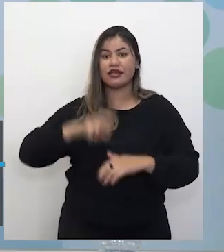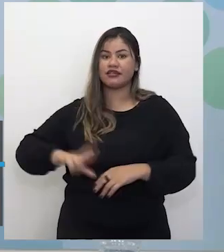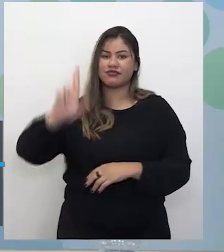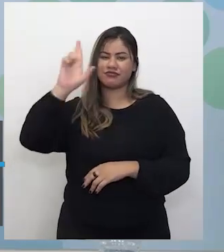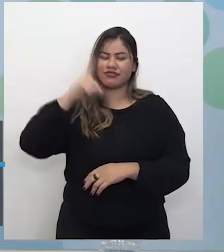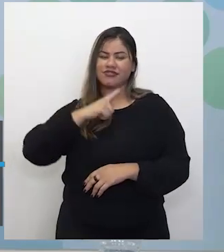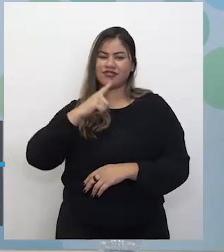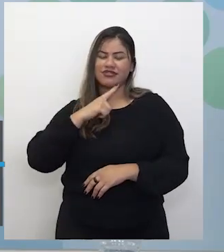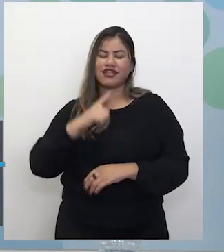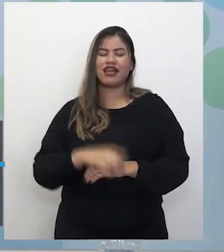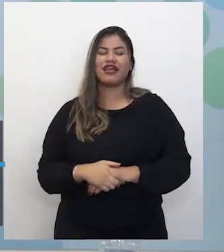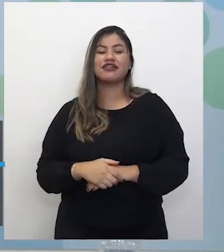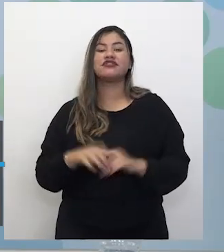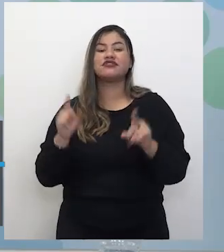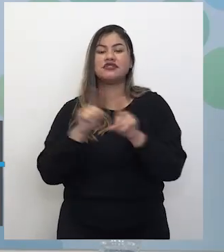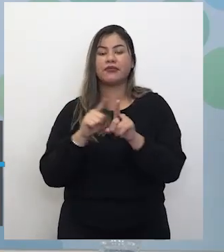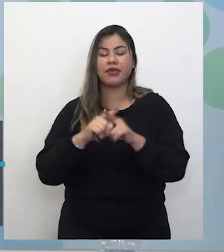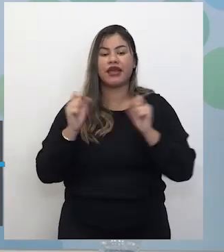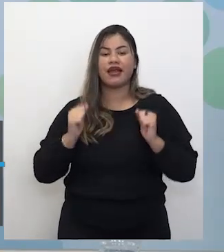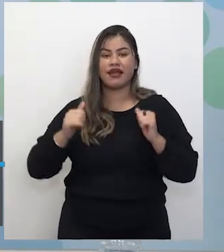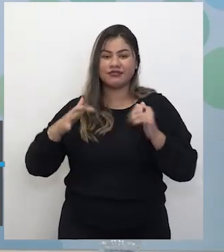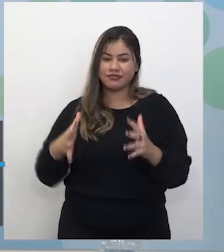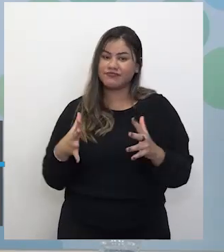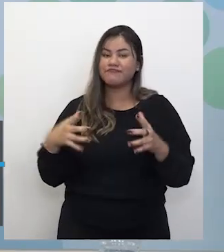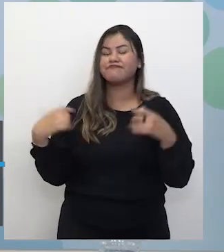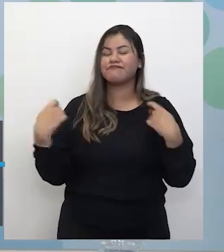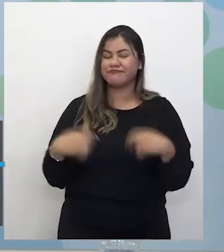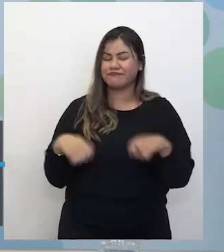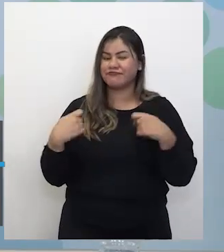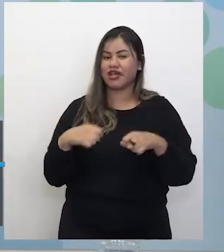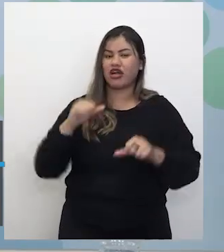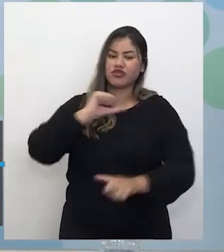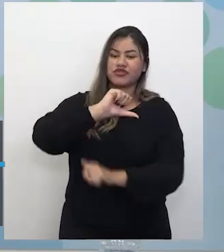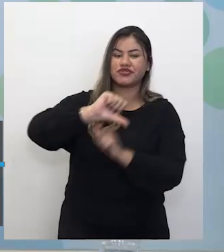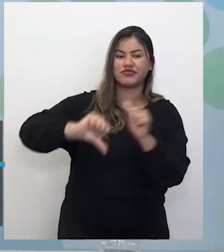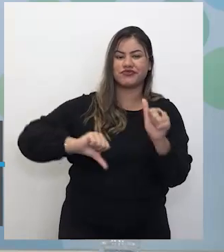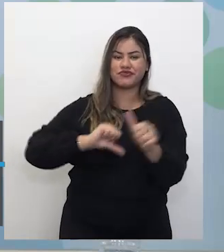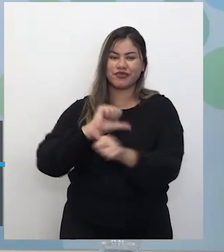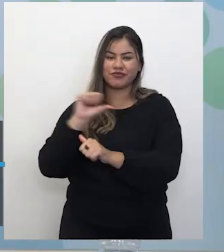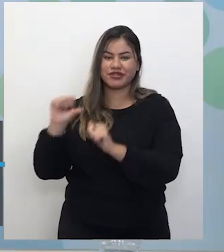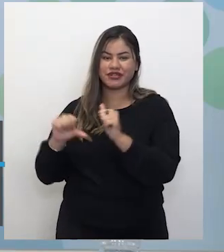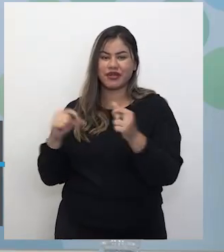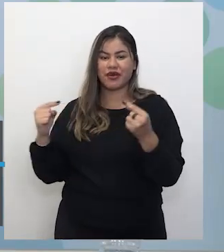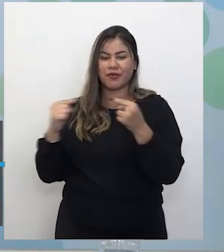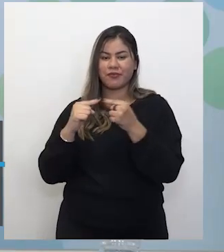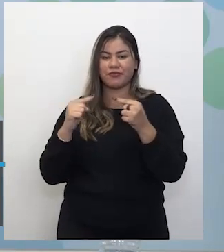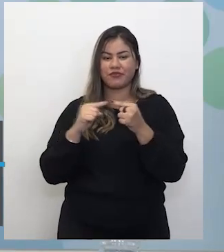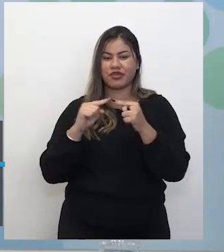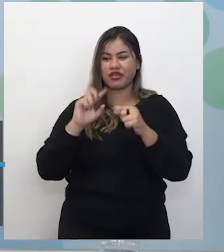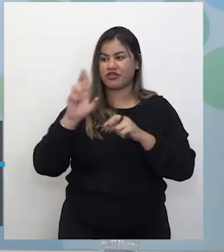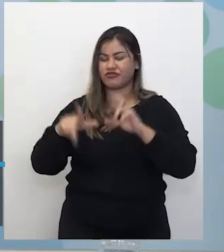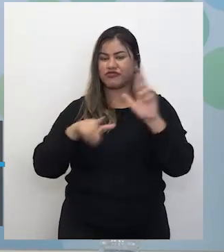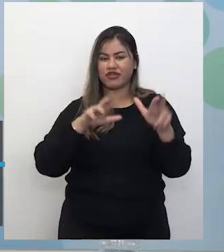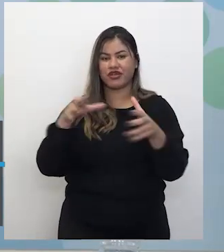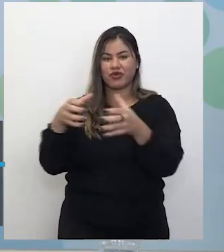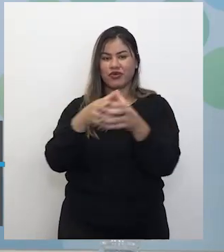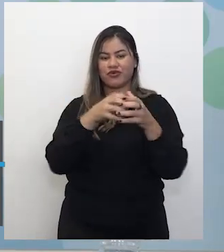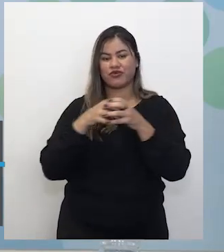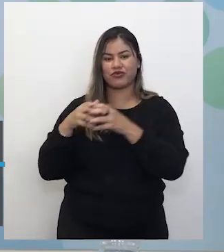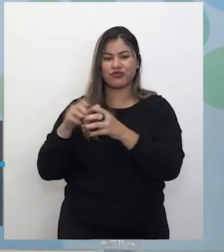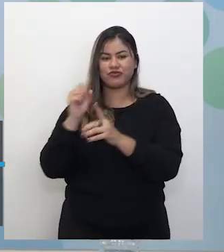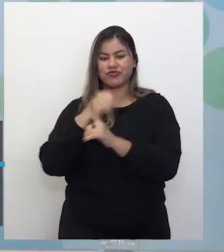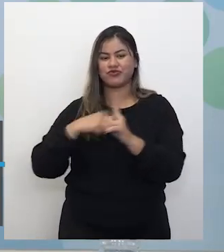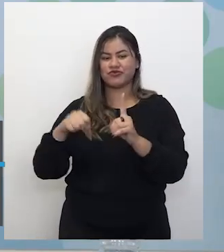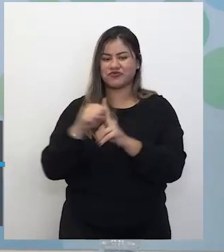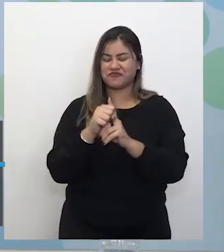partir da atividade, da ação, né? A transformação a partir do envolvimento com diferentes grupos sociais.